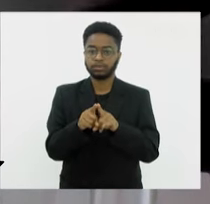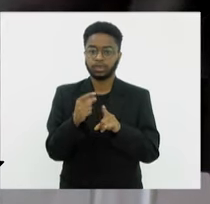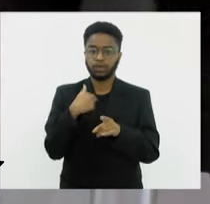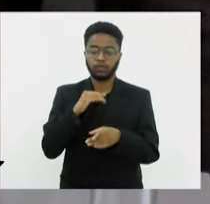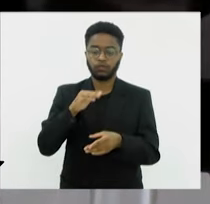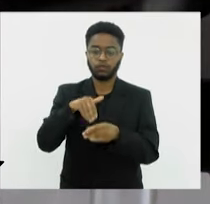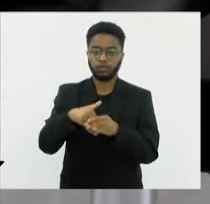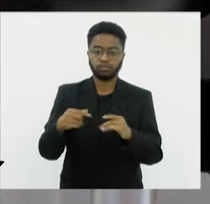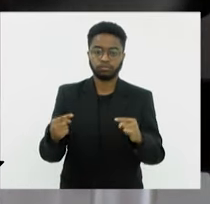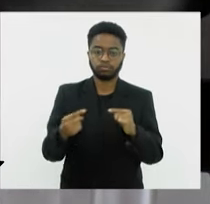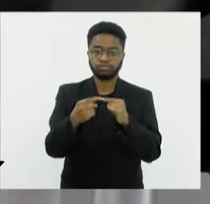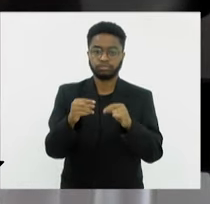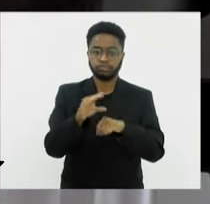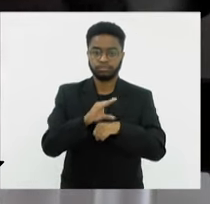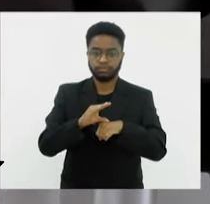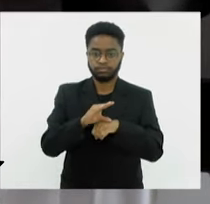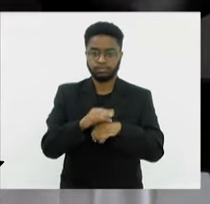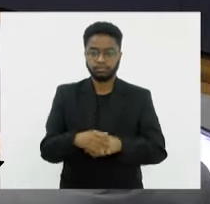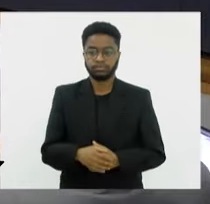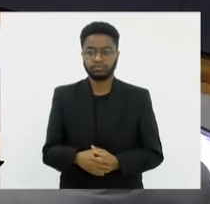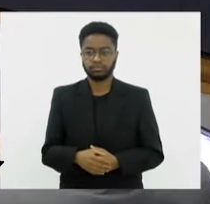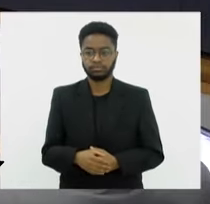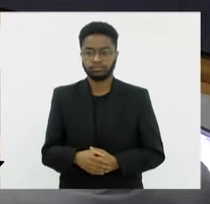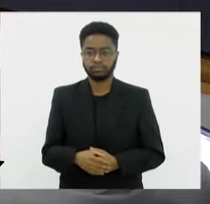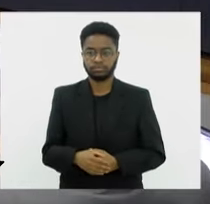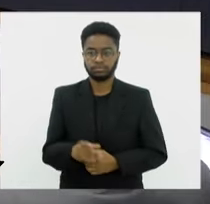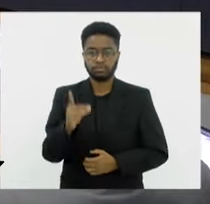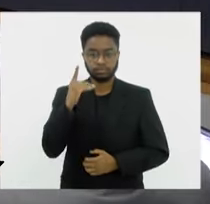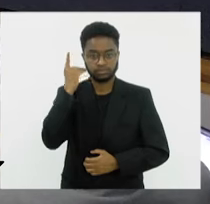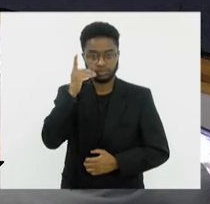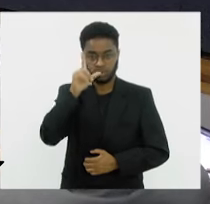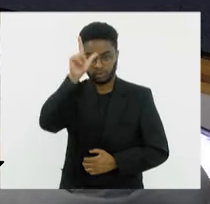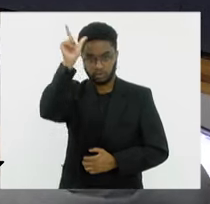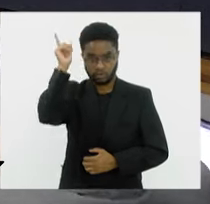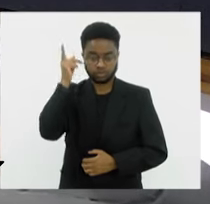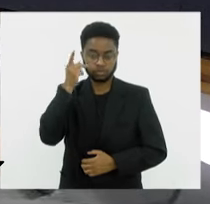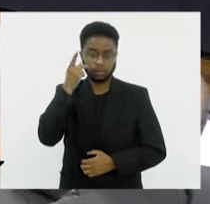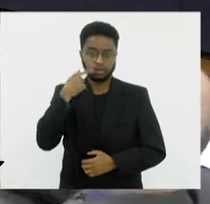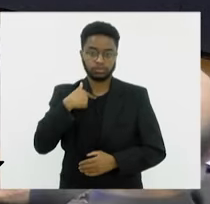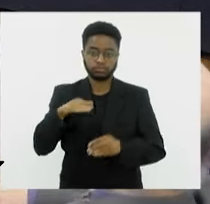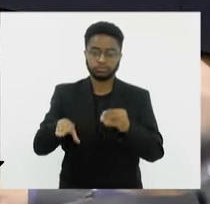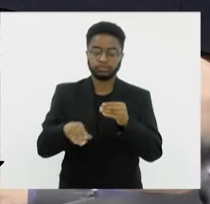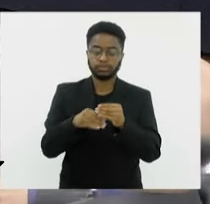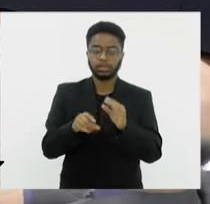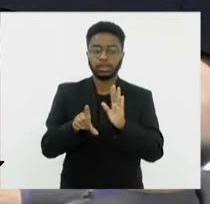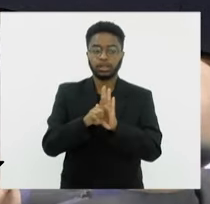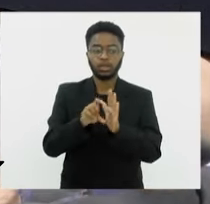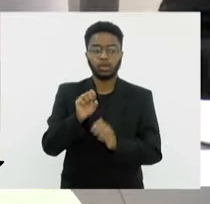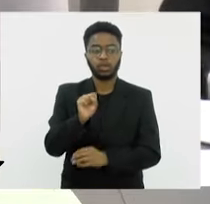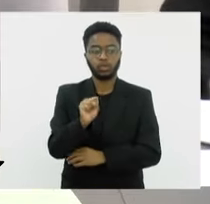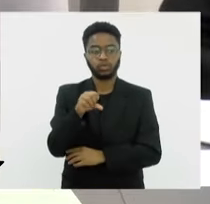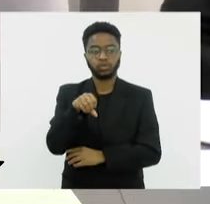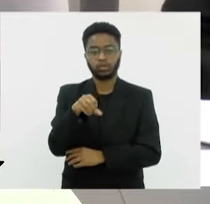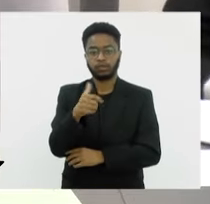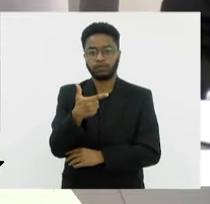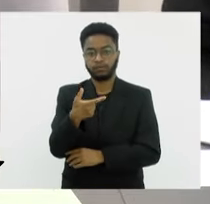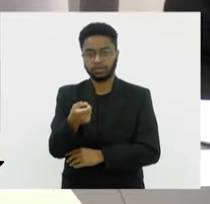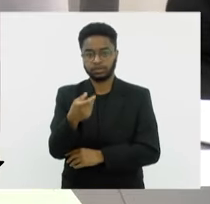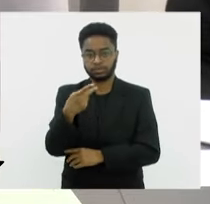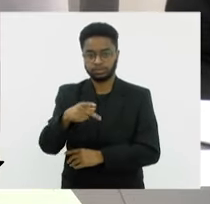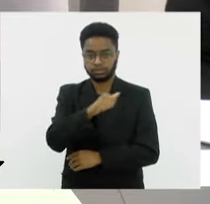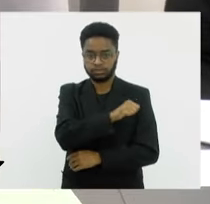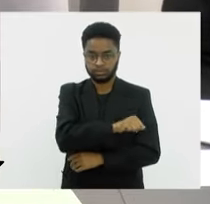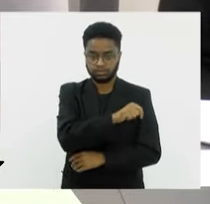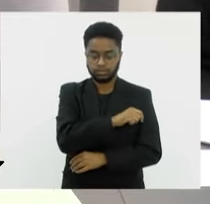pela constitucionalidade. Deputado Luiz Paulo, só para trazer outro ingrediente ao debate, a Lei 8.920 do Estado do Rio de Janeiro,